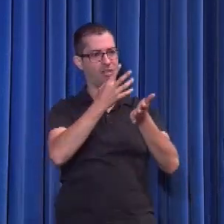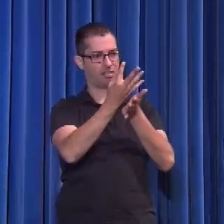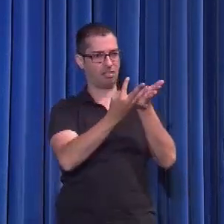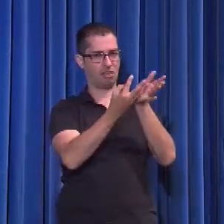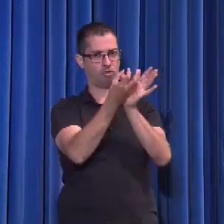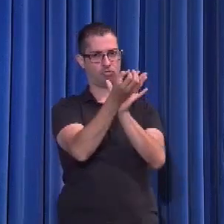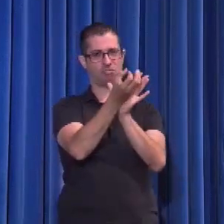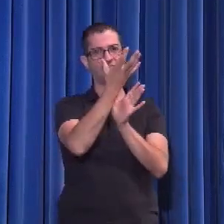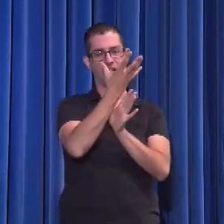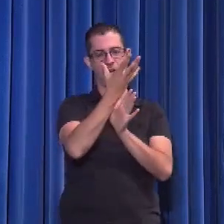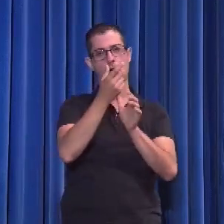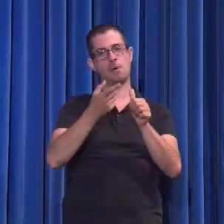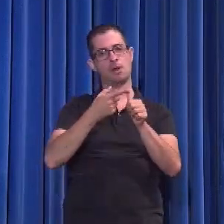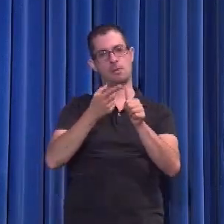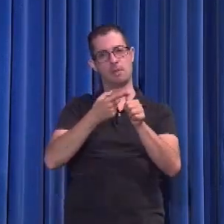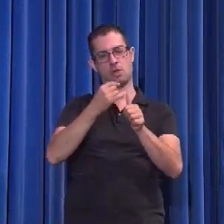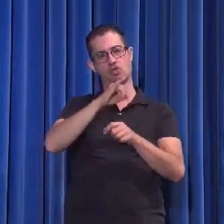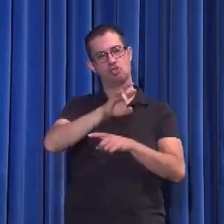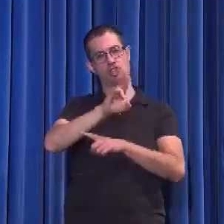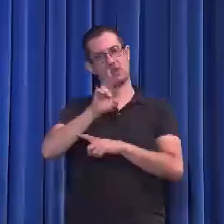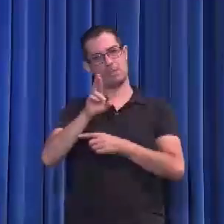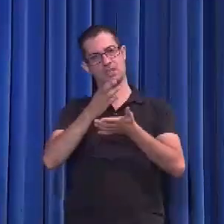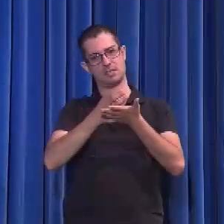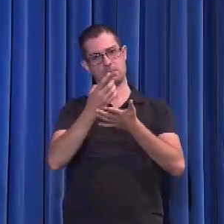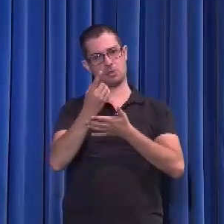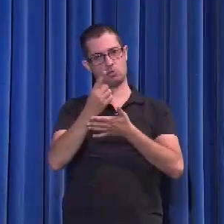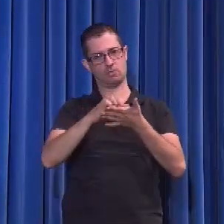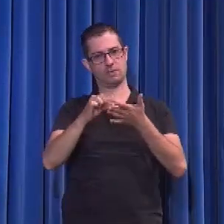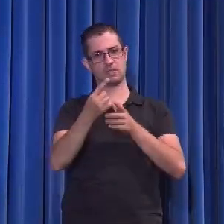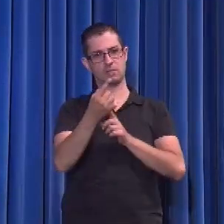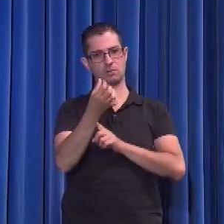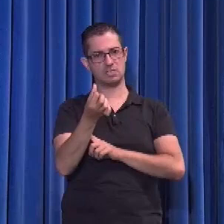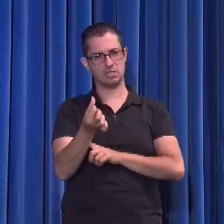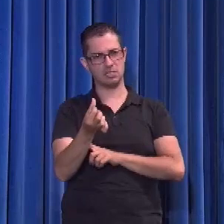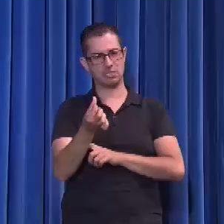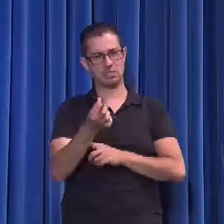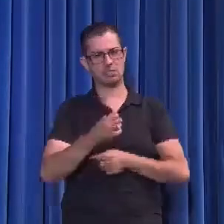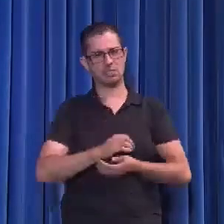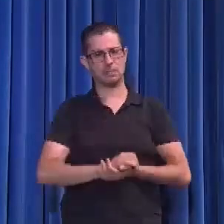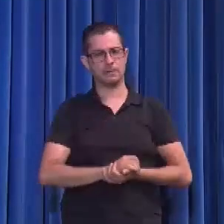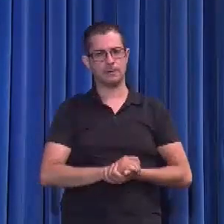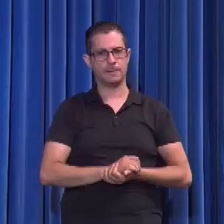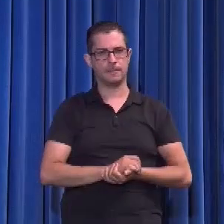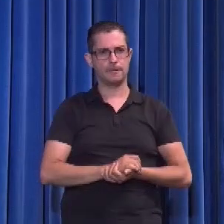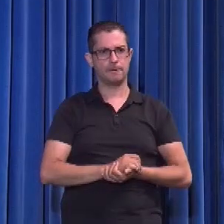Primeiramente, Jeremias capítulo 1, versículo 16.